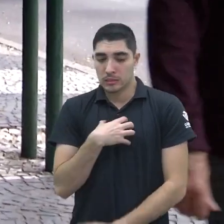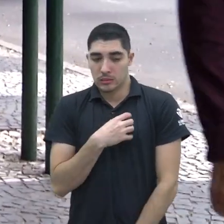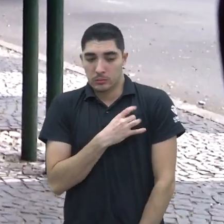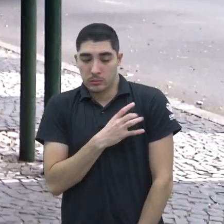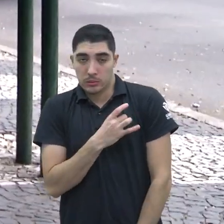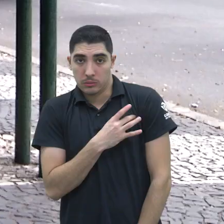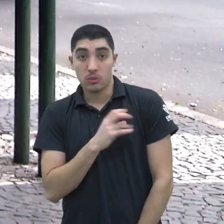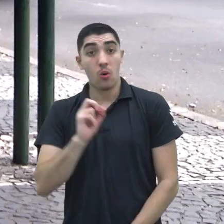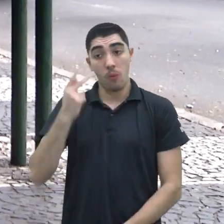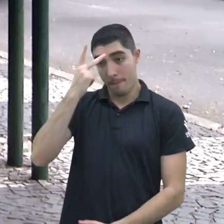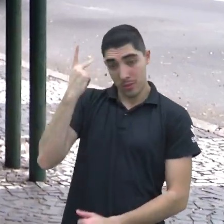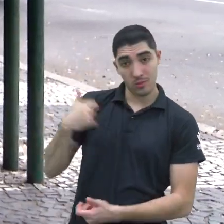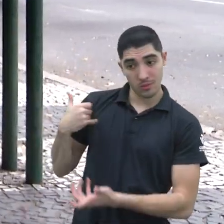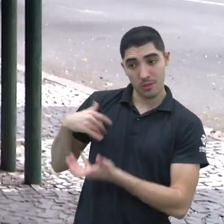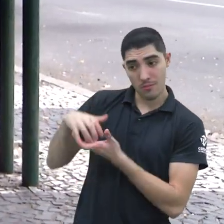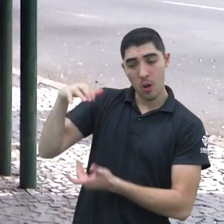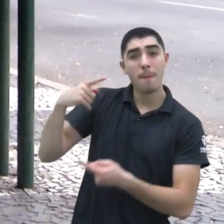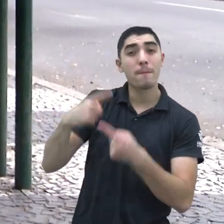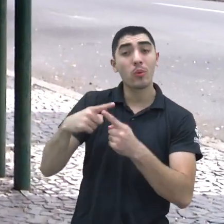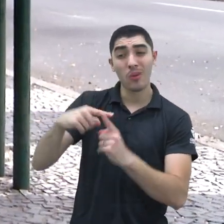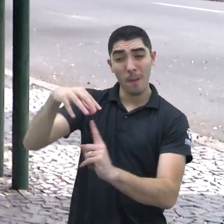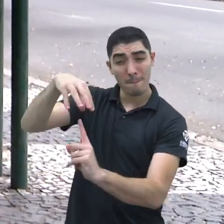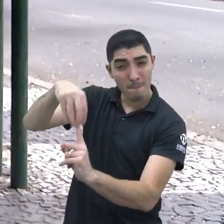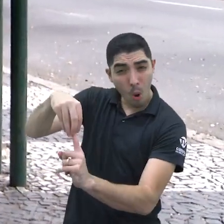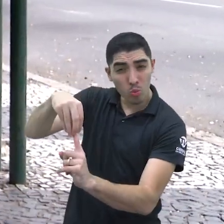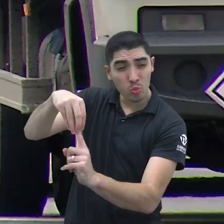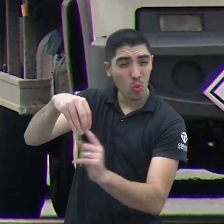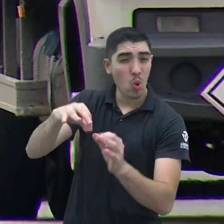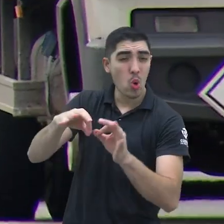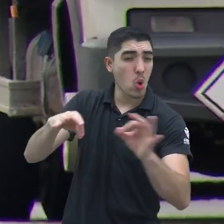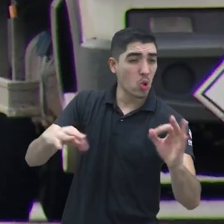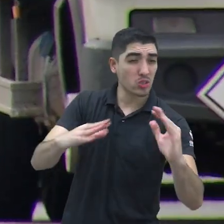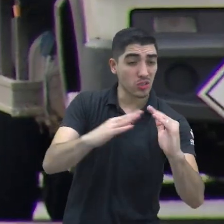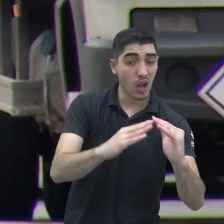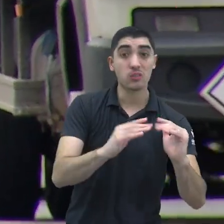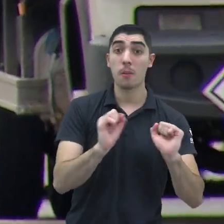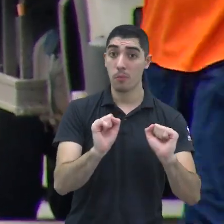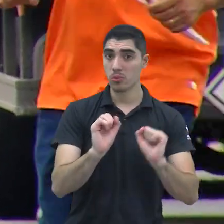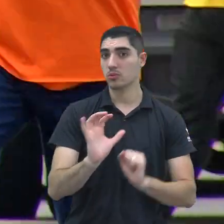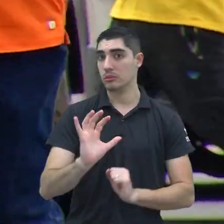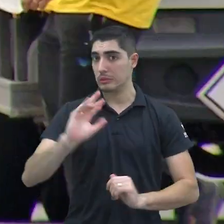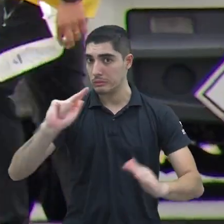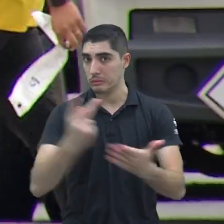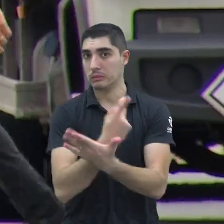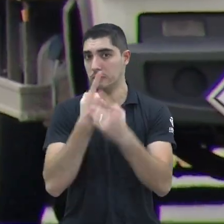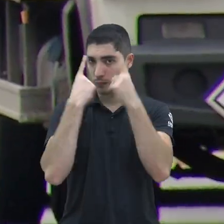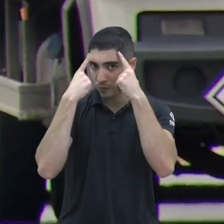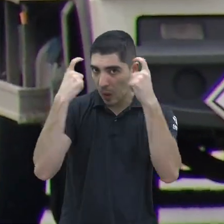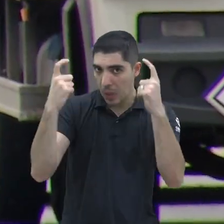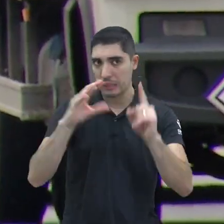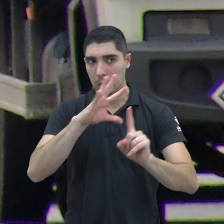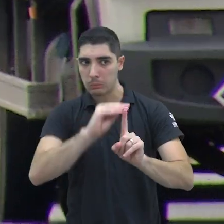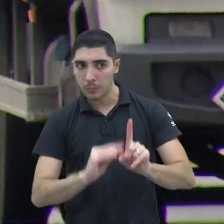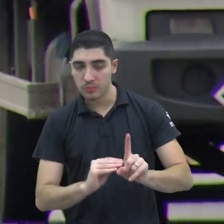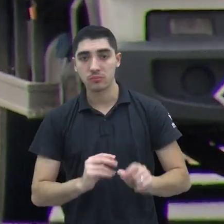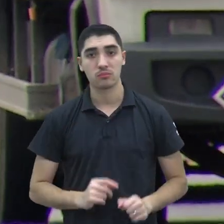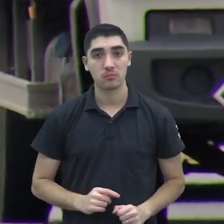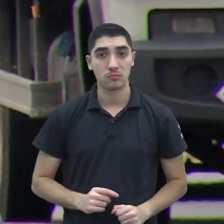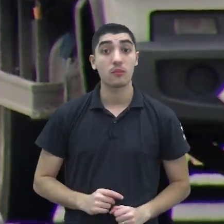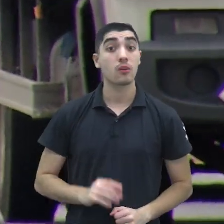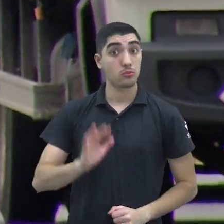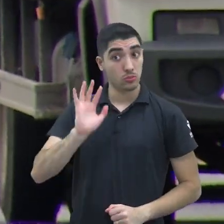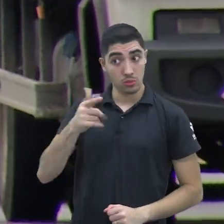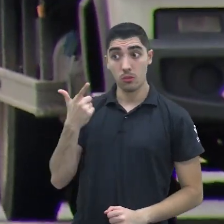à noite é motivo de medo para muitas mulheres e idosos. Quando o ponto de desembarque é longe do destino, o risco de abusos